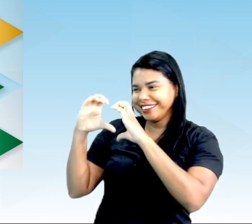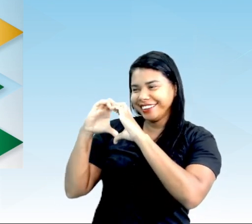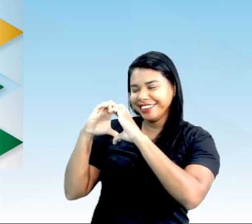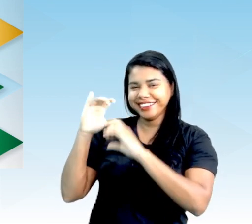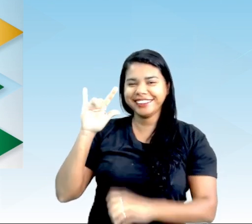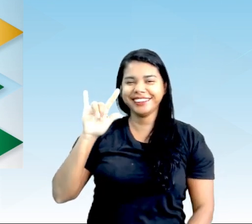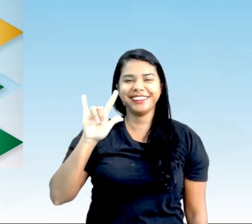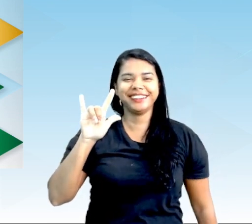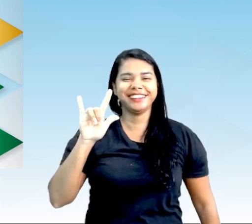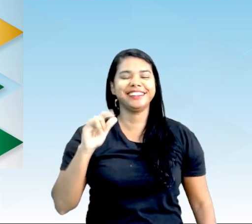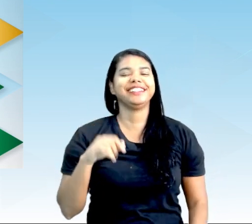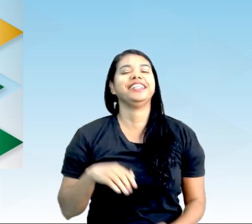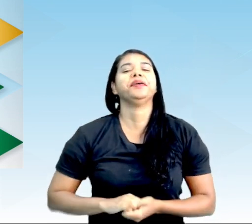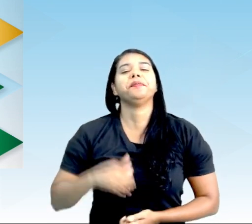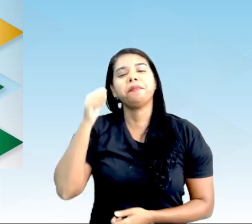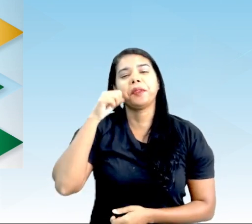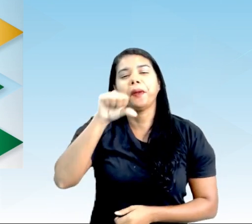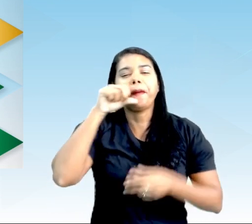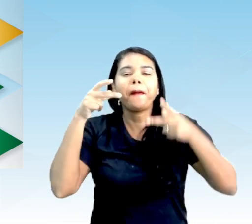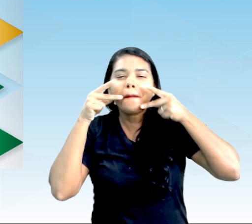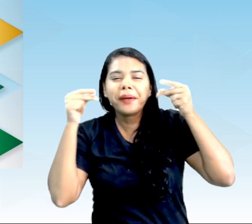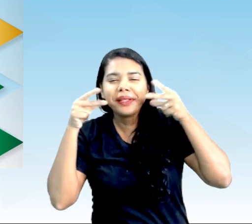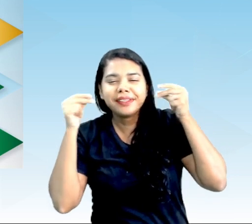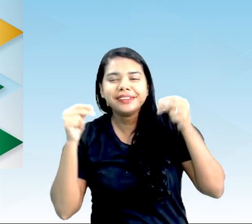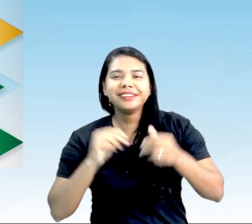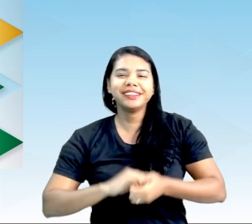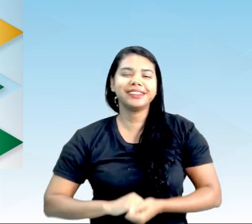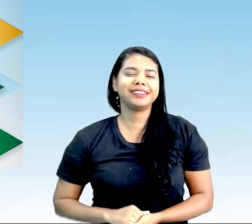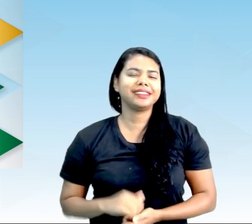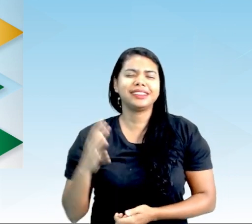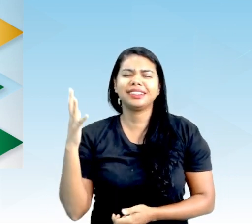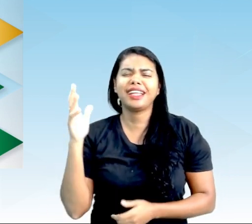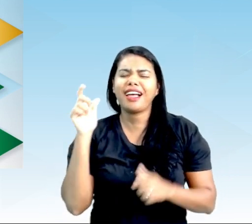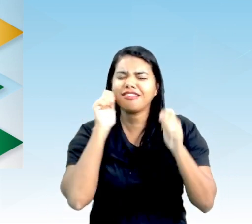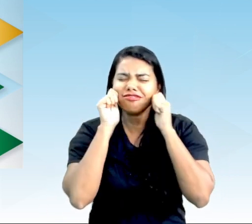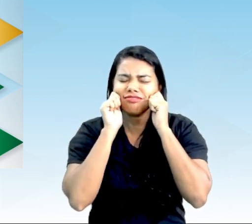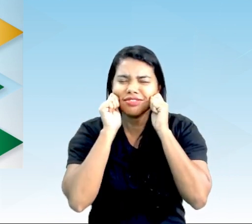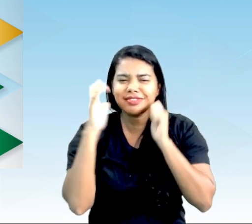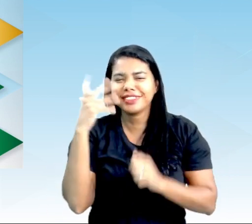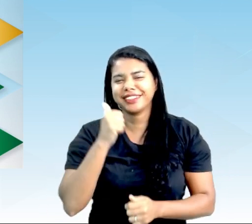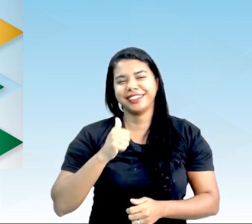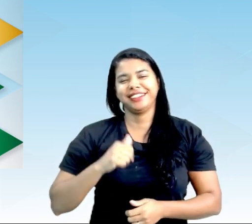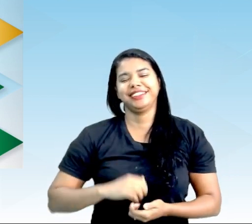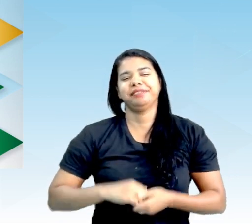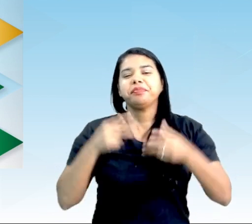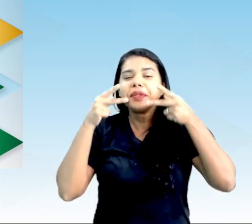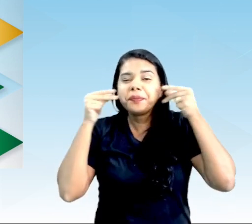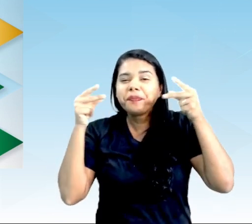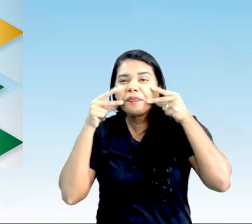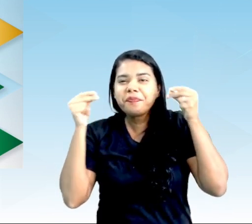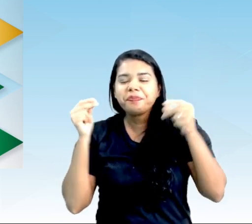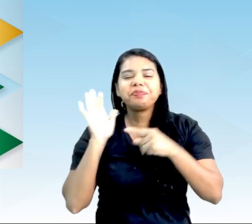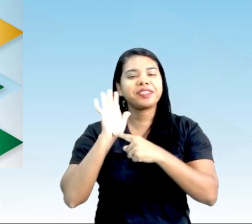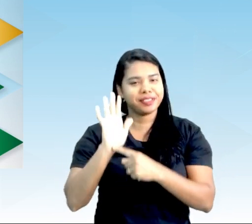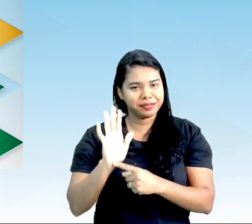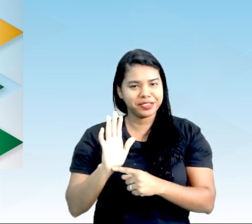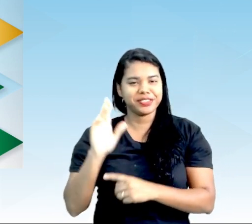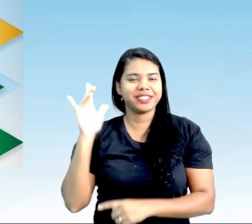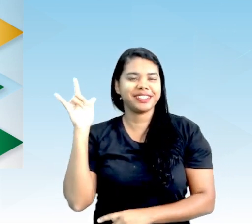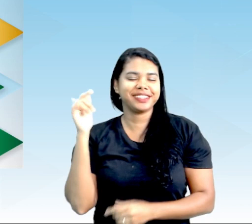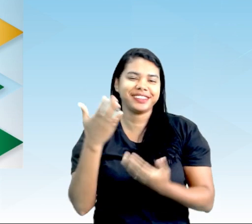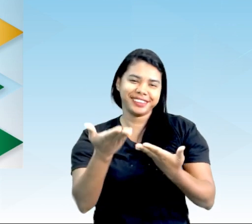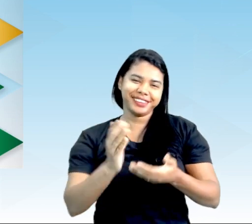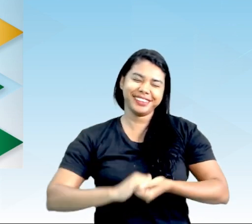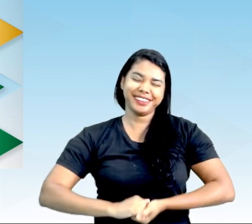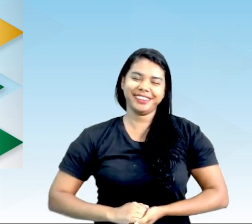nome dela. A gente chama mãe de Mia. Você não conhece Mia, não? Muito fofinha, Mia. Precisa conhecer. Depois a gente mostra o Instagram dela para